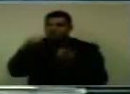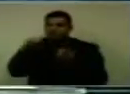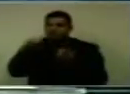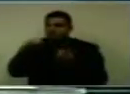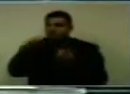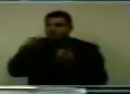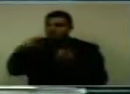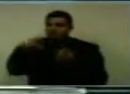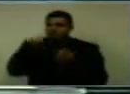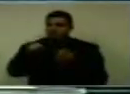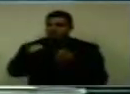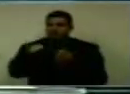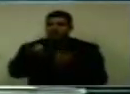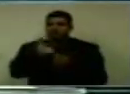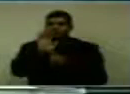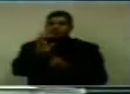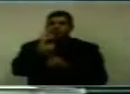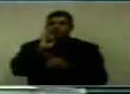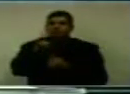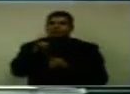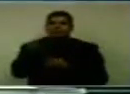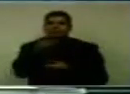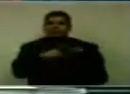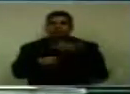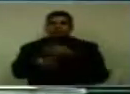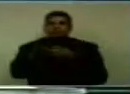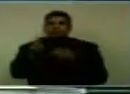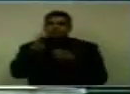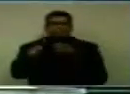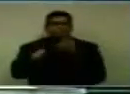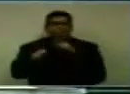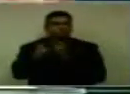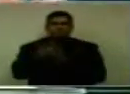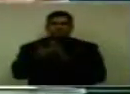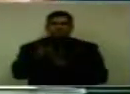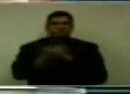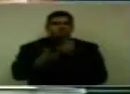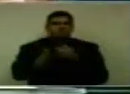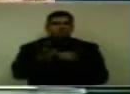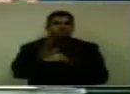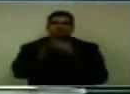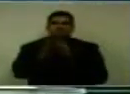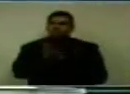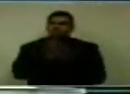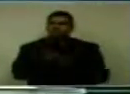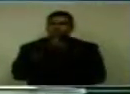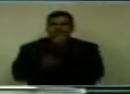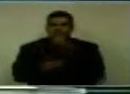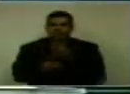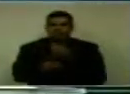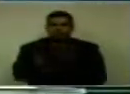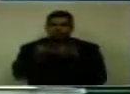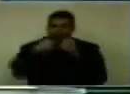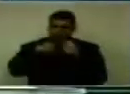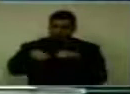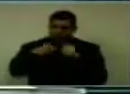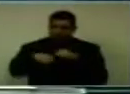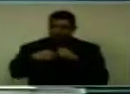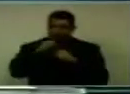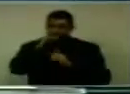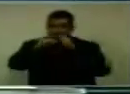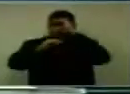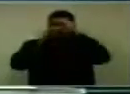Do INPC, se cumprir as metas de renovação de frota. Não cumpriu, não tem reajuste. Portanto, o que nós precisamos